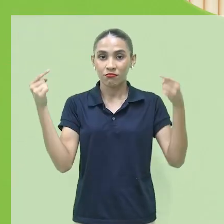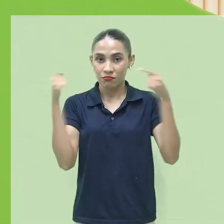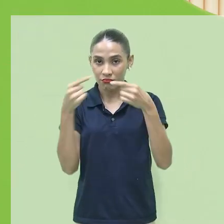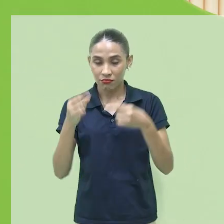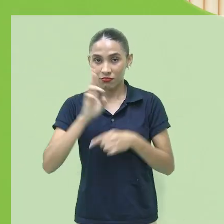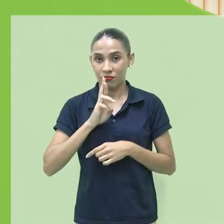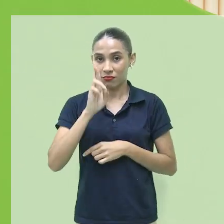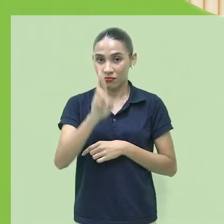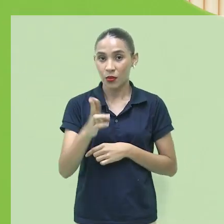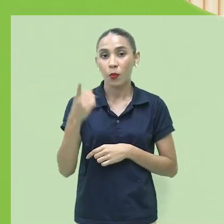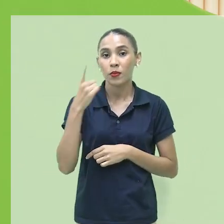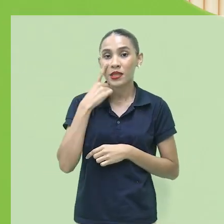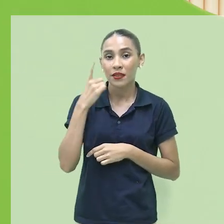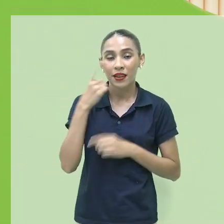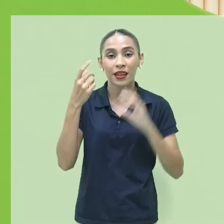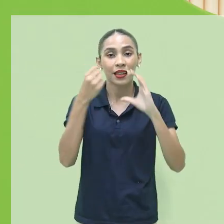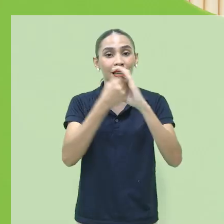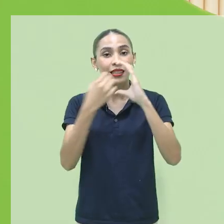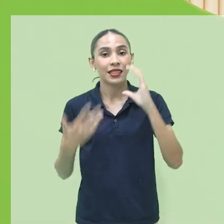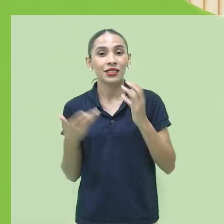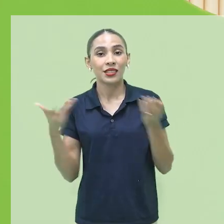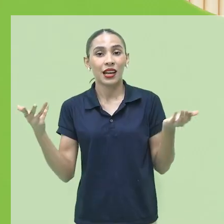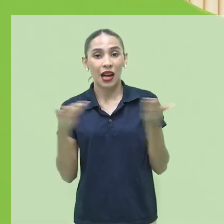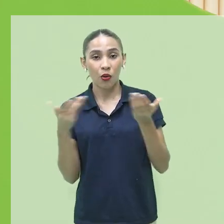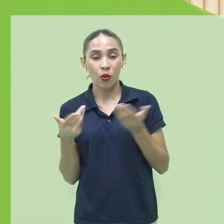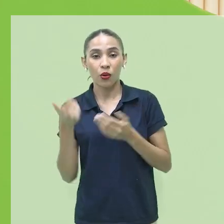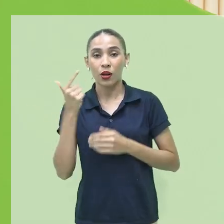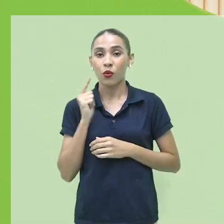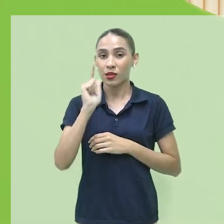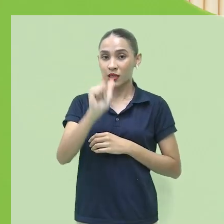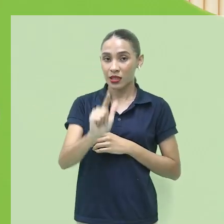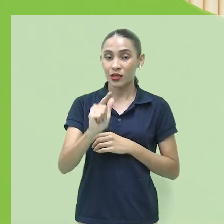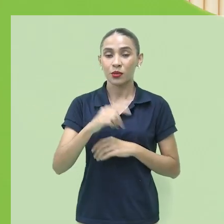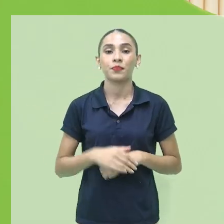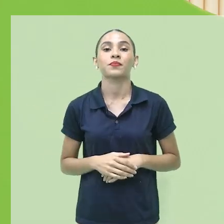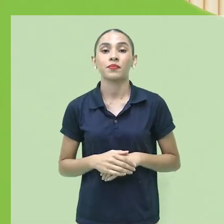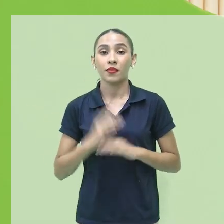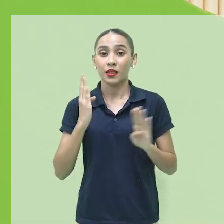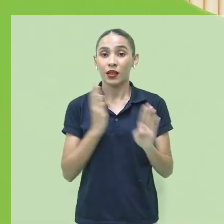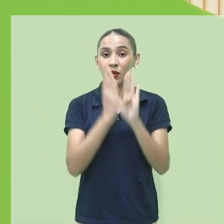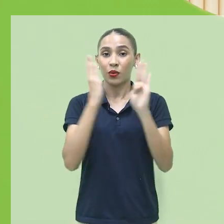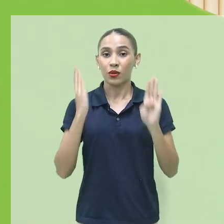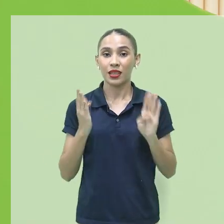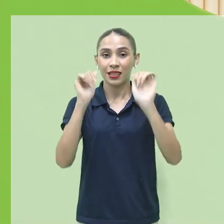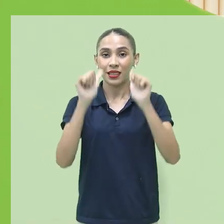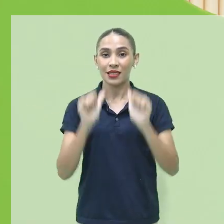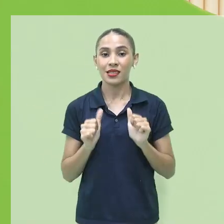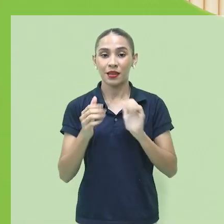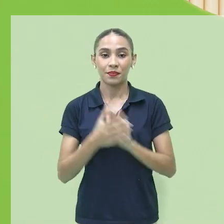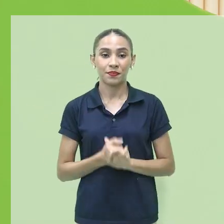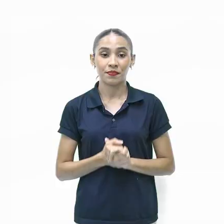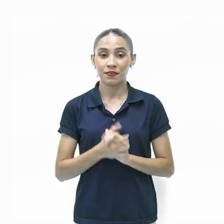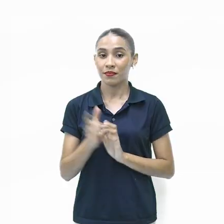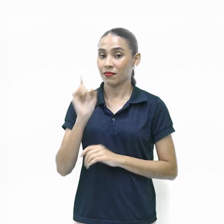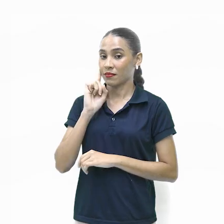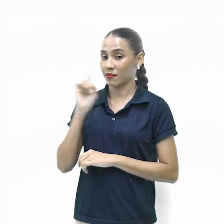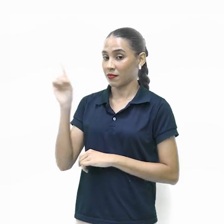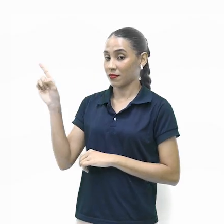ali nesses resultados, vamos observar as características que ele conseguiu ali, identificar e